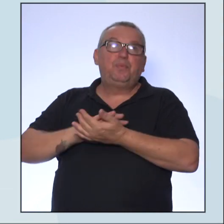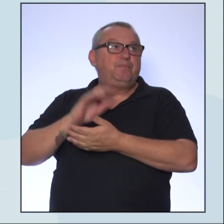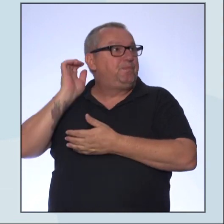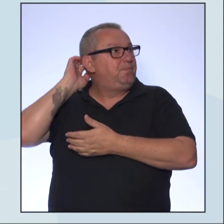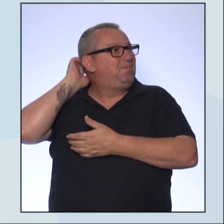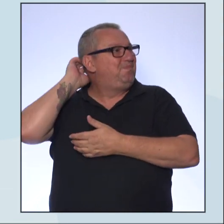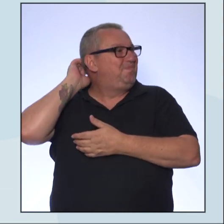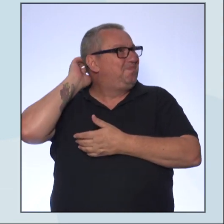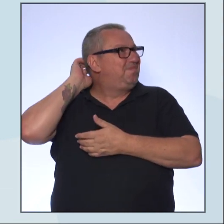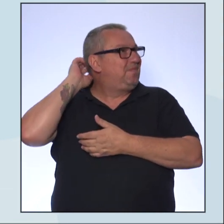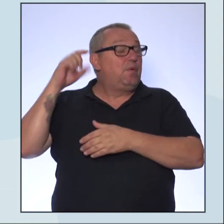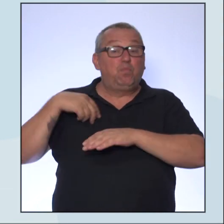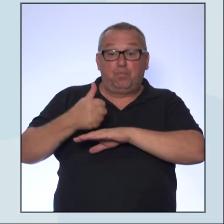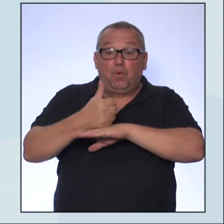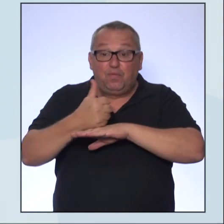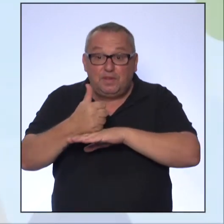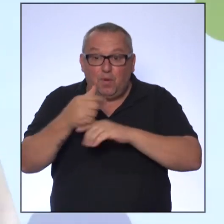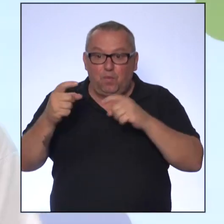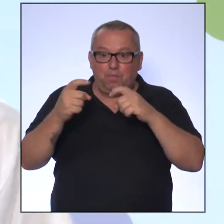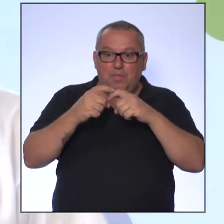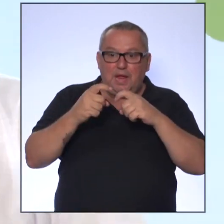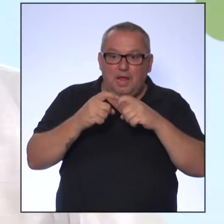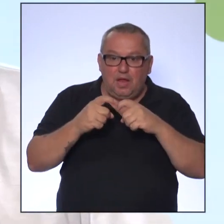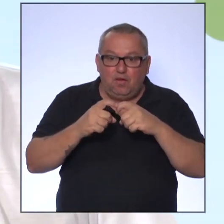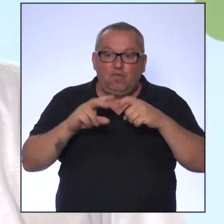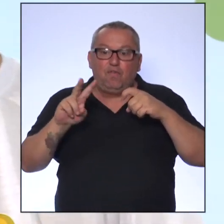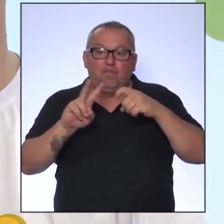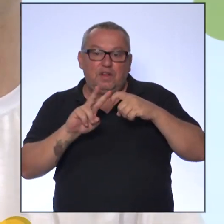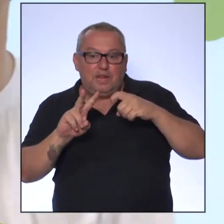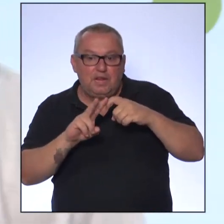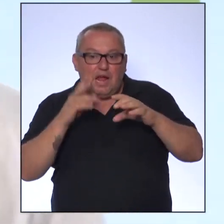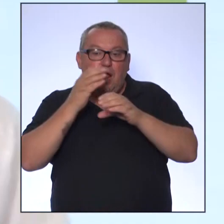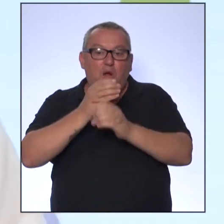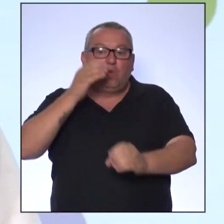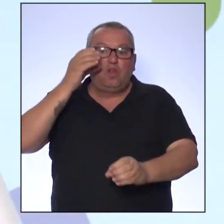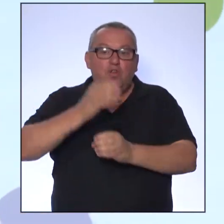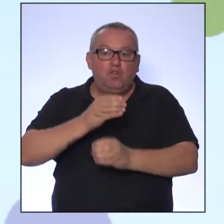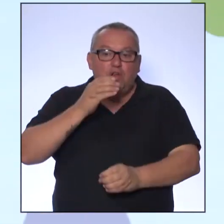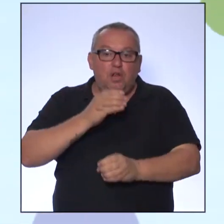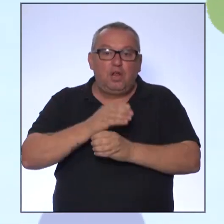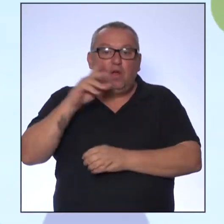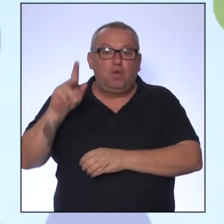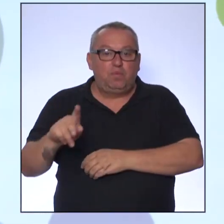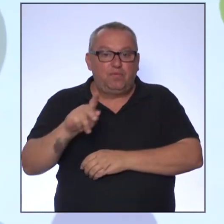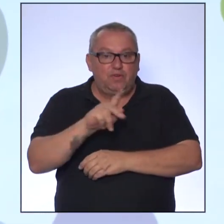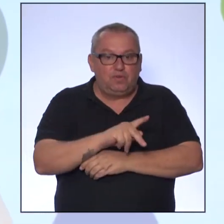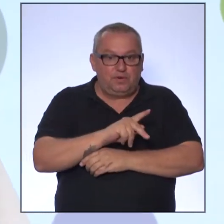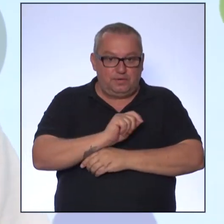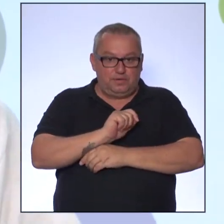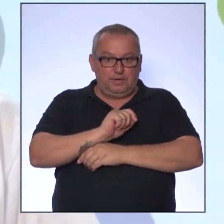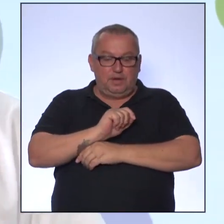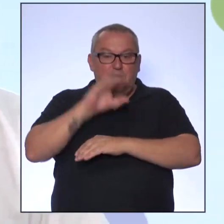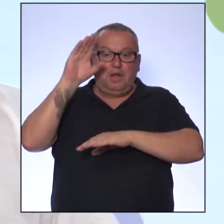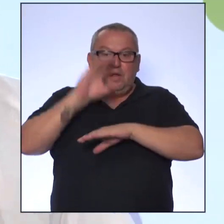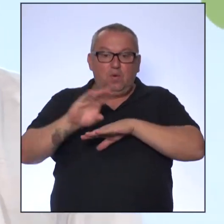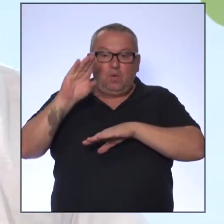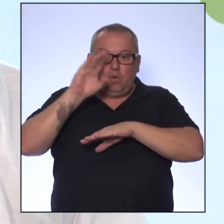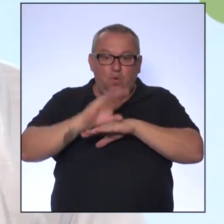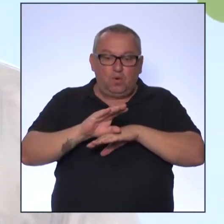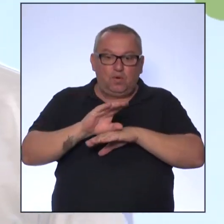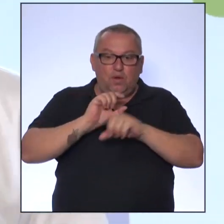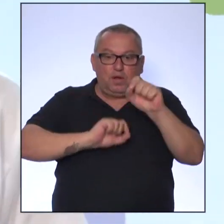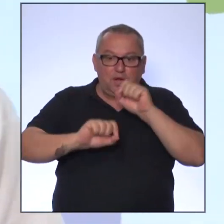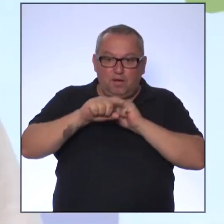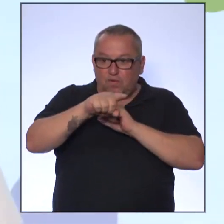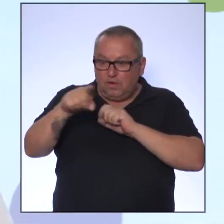eu tenho a profissão de médico, veterinário, engenheiro, professor. E cursos são aqueles